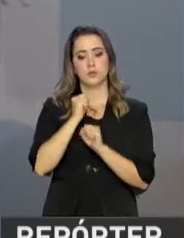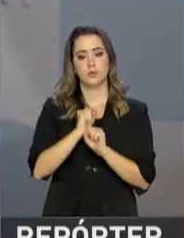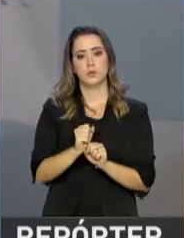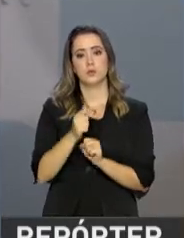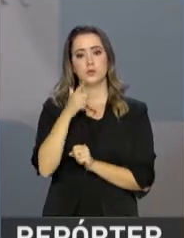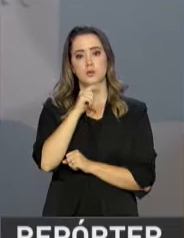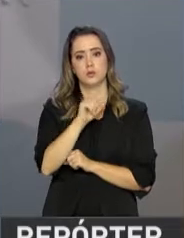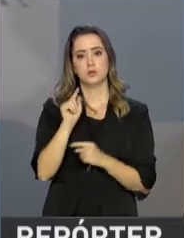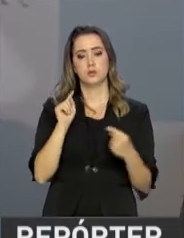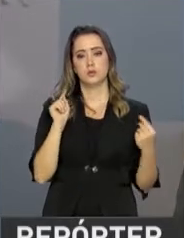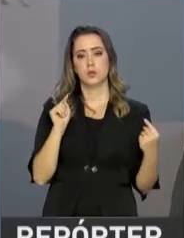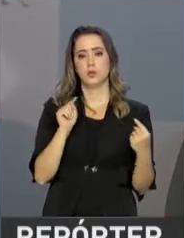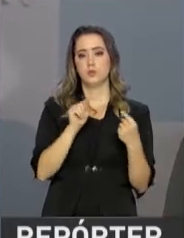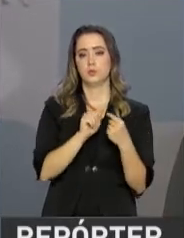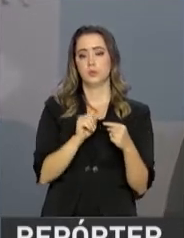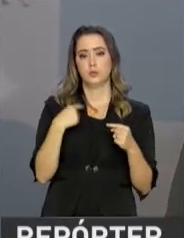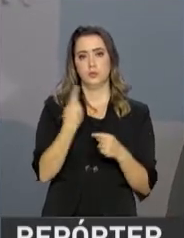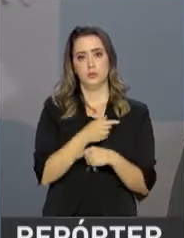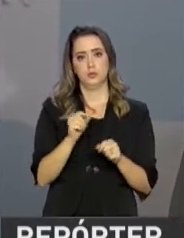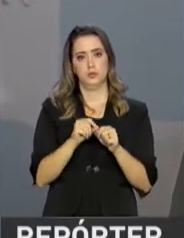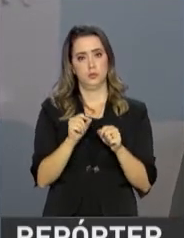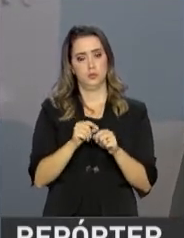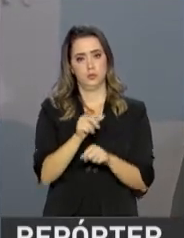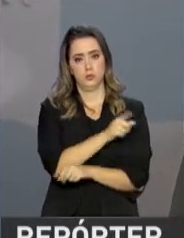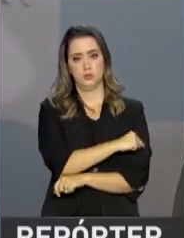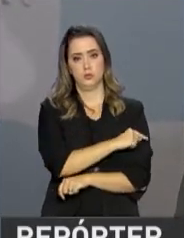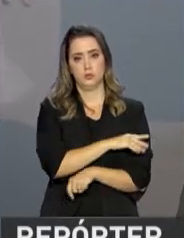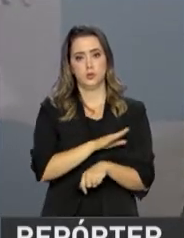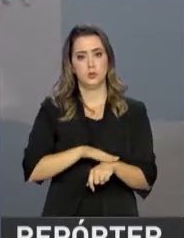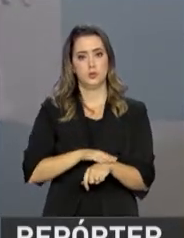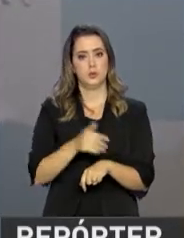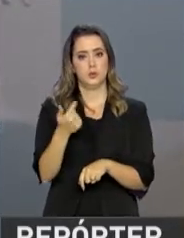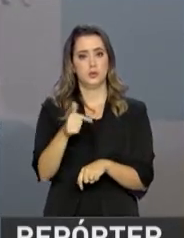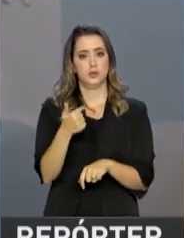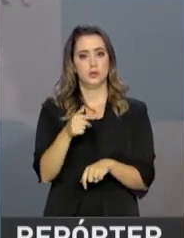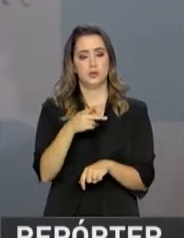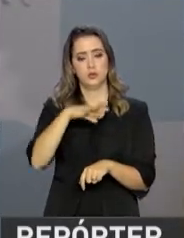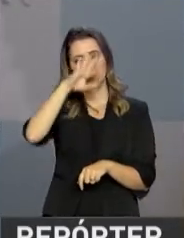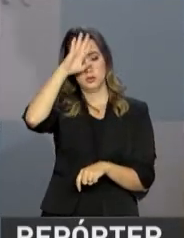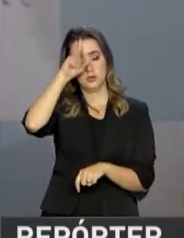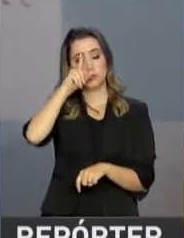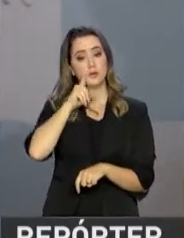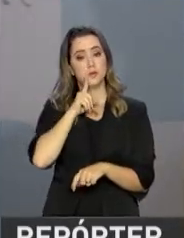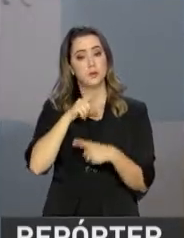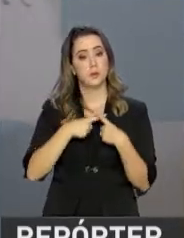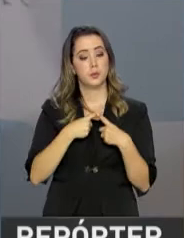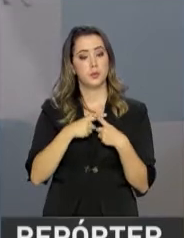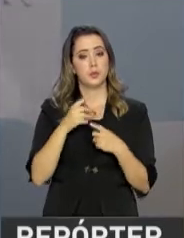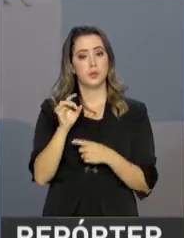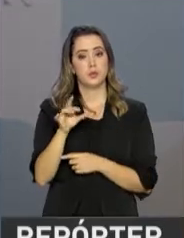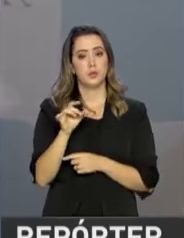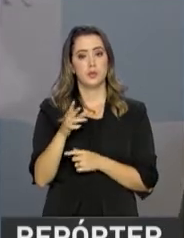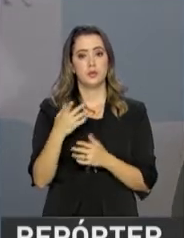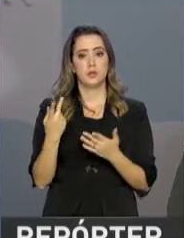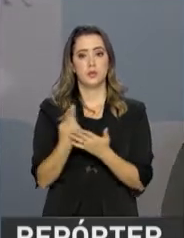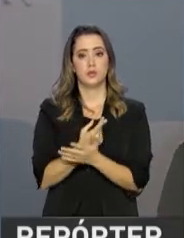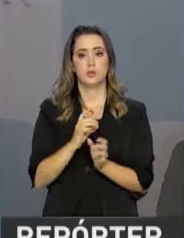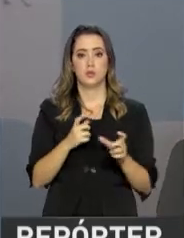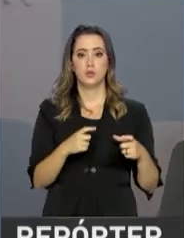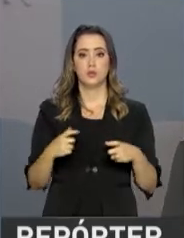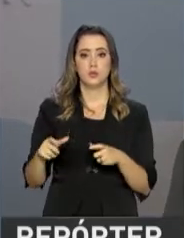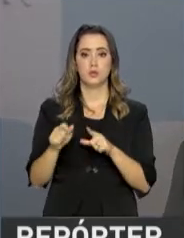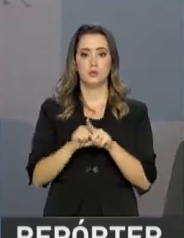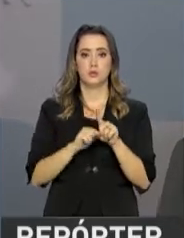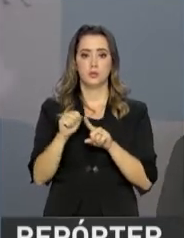os objetivos nós estaremos fazendo a vacinação no momento em que nem se falar em caso de febre amarela porque ela só acontece nesses